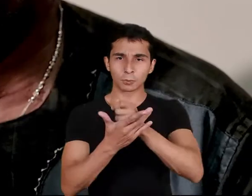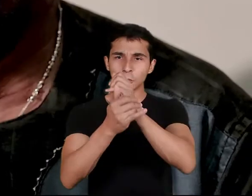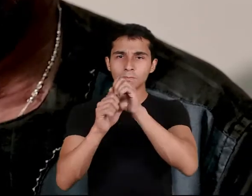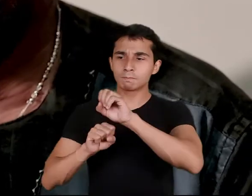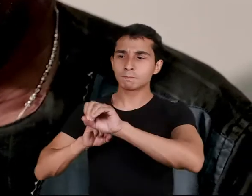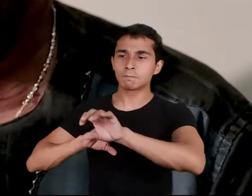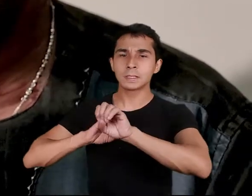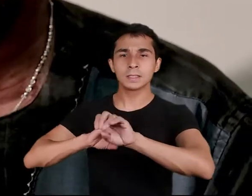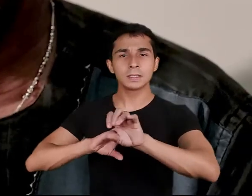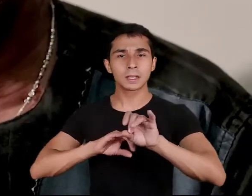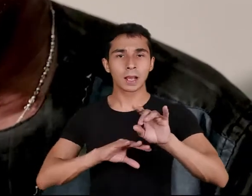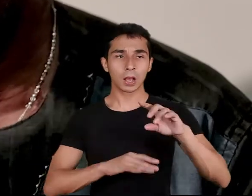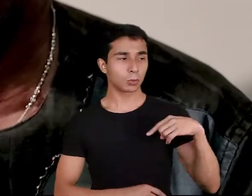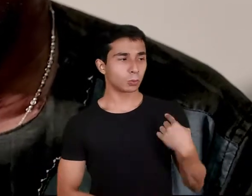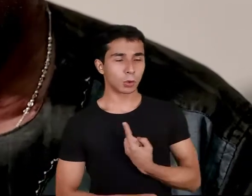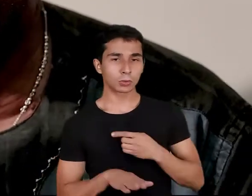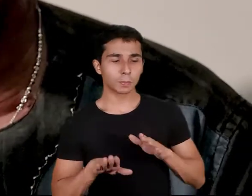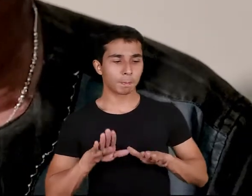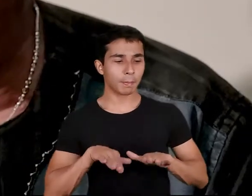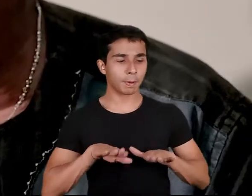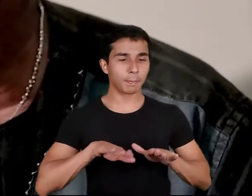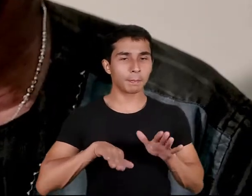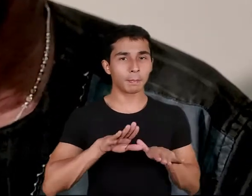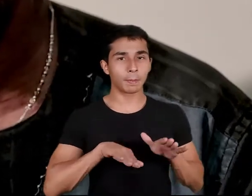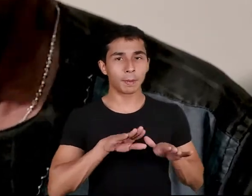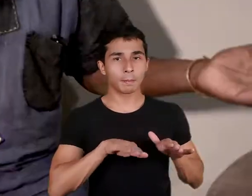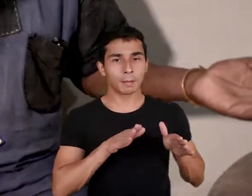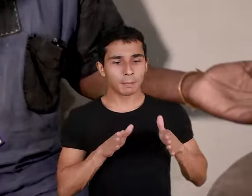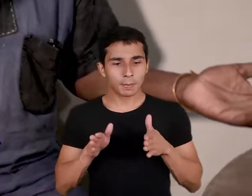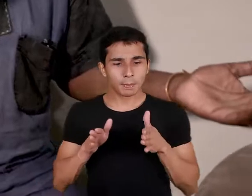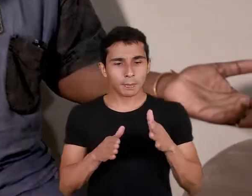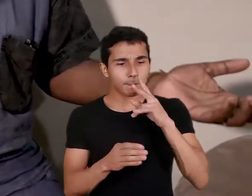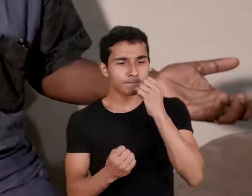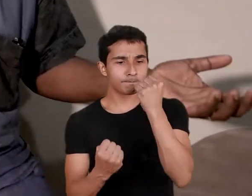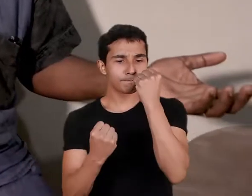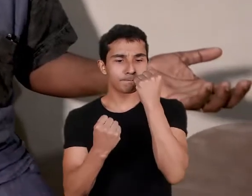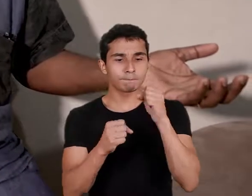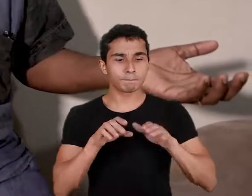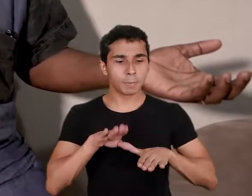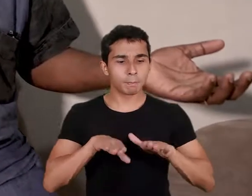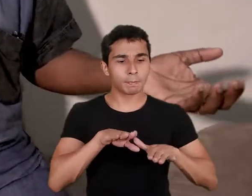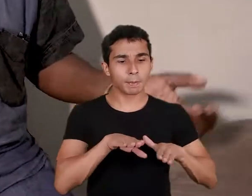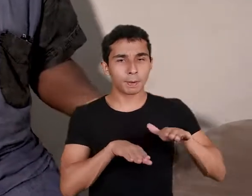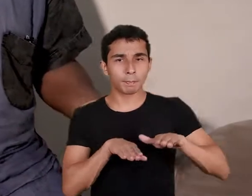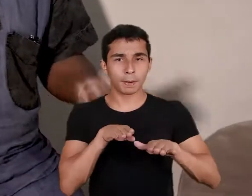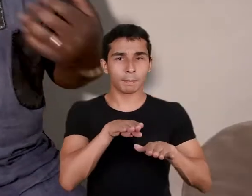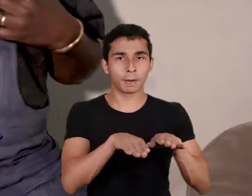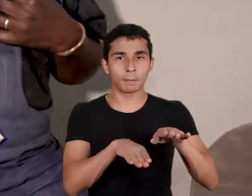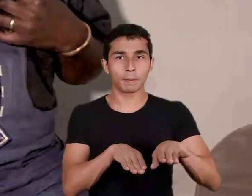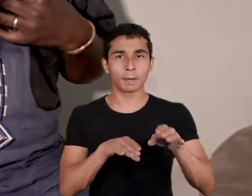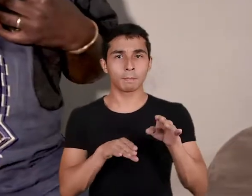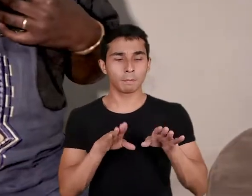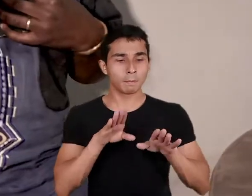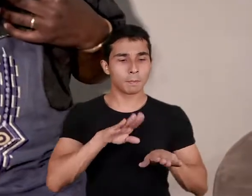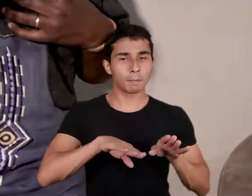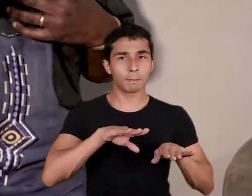nosso batuque é força, caminho pra gente pisar, pra fortalecer,